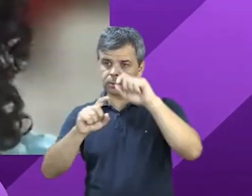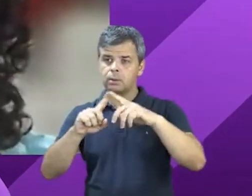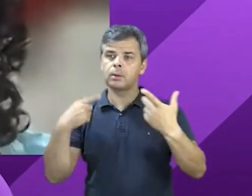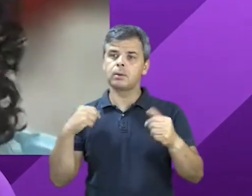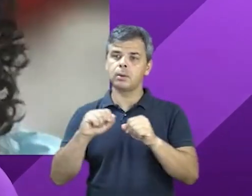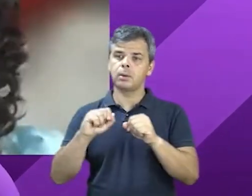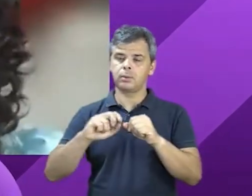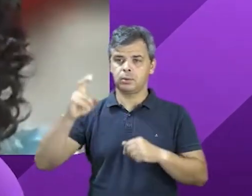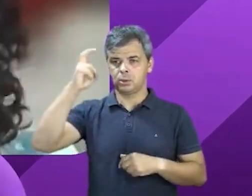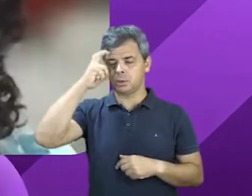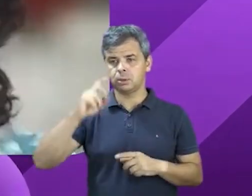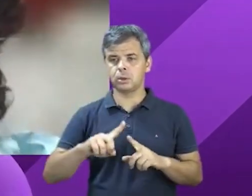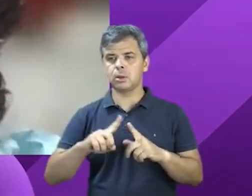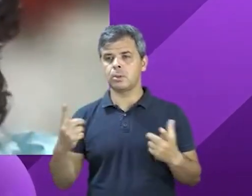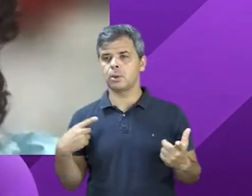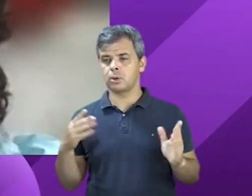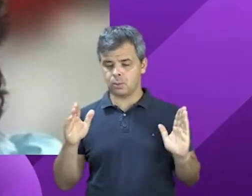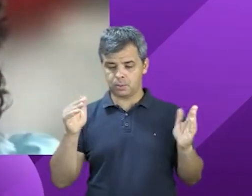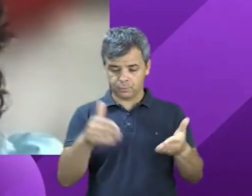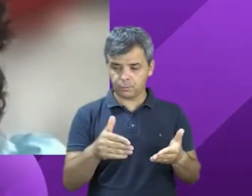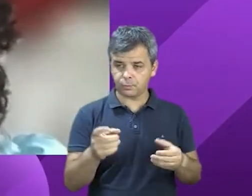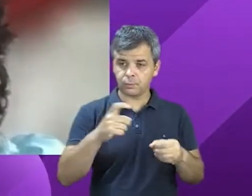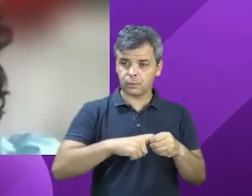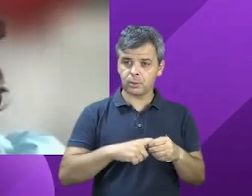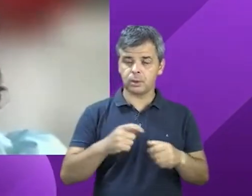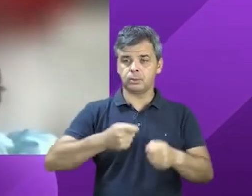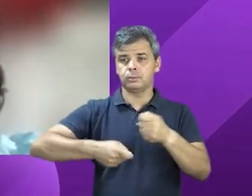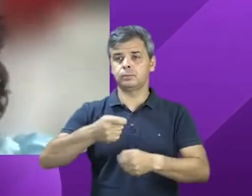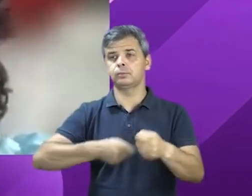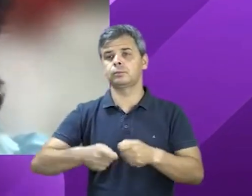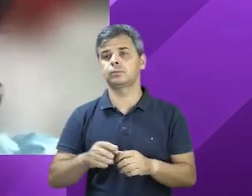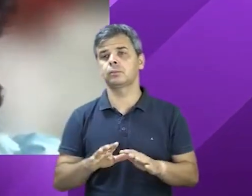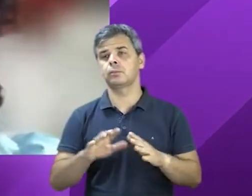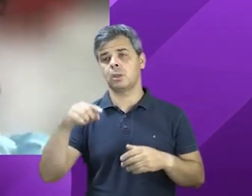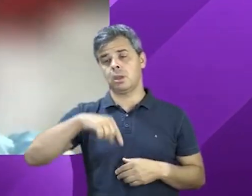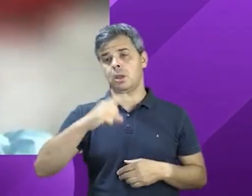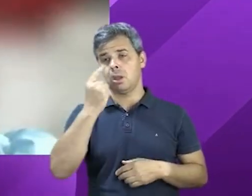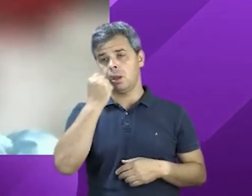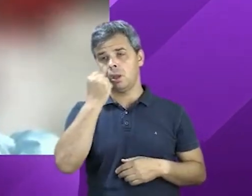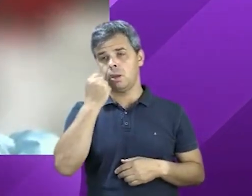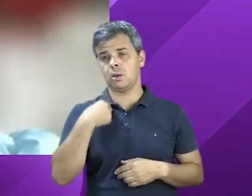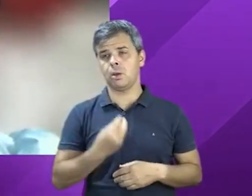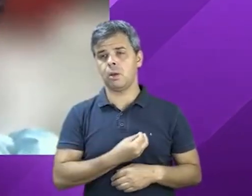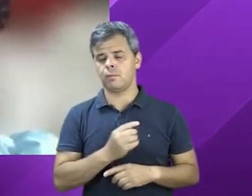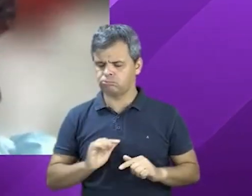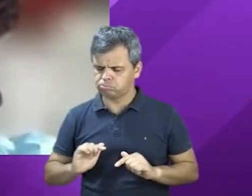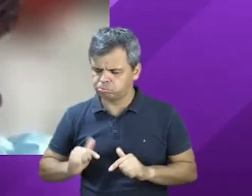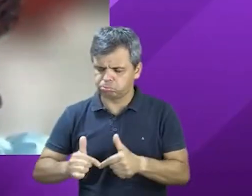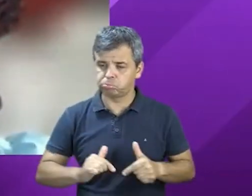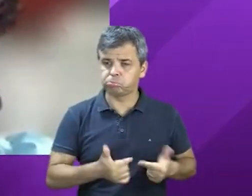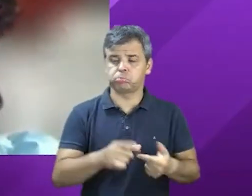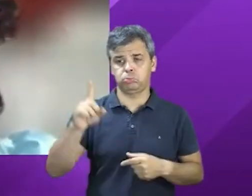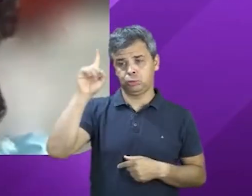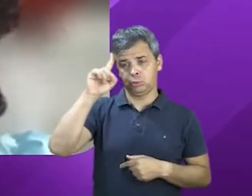nessa forma de fazer a cultura. Mas voltando aqui à questão econômica, olha, aqui no Ceará a gente vive muitos desafios, nós que